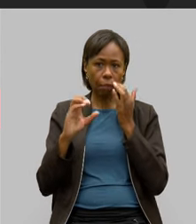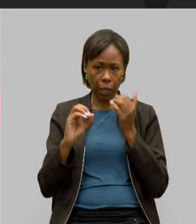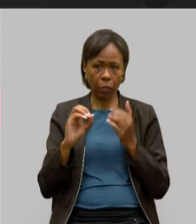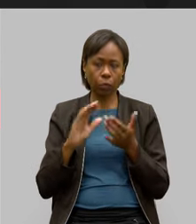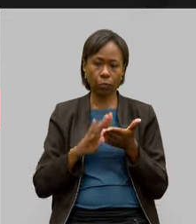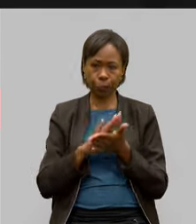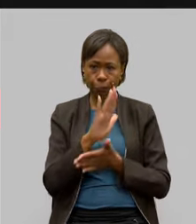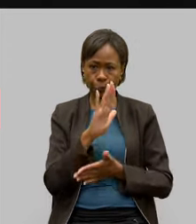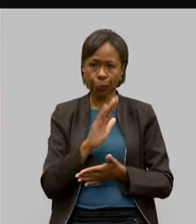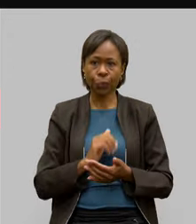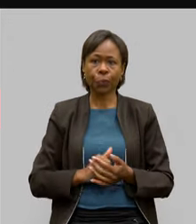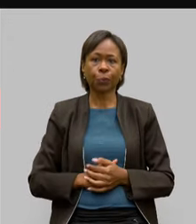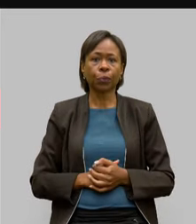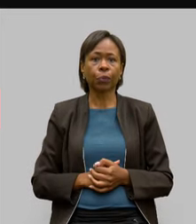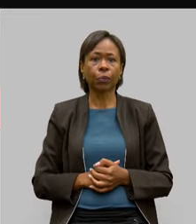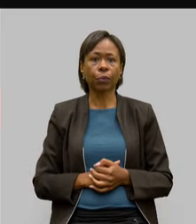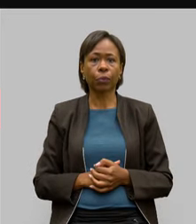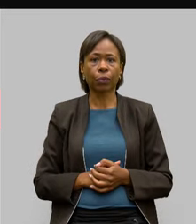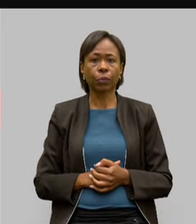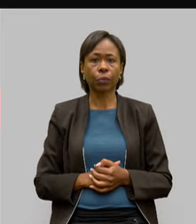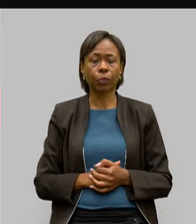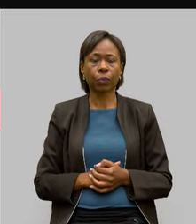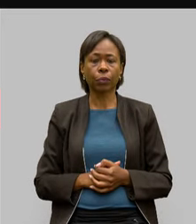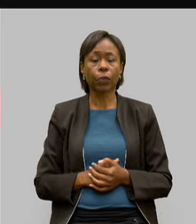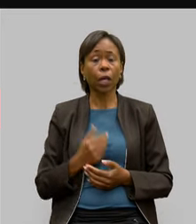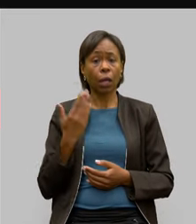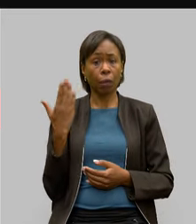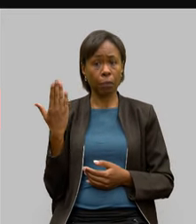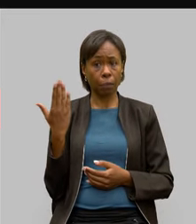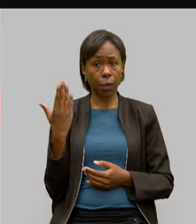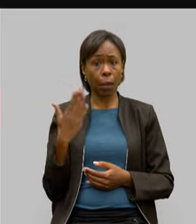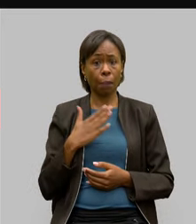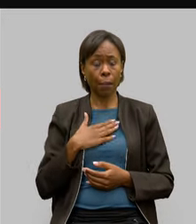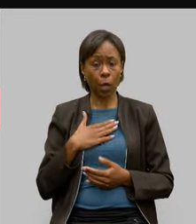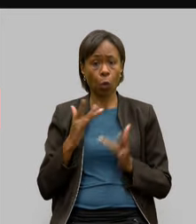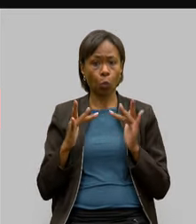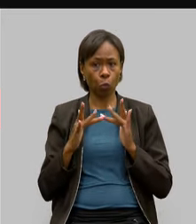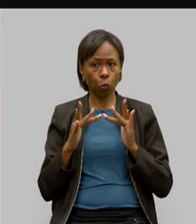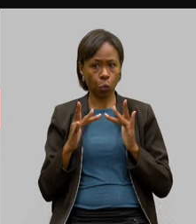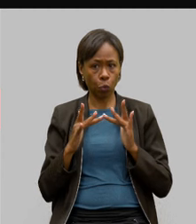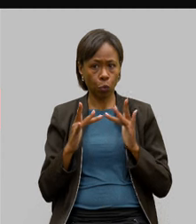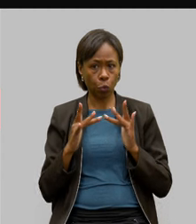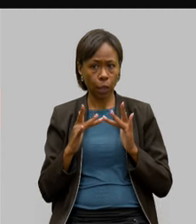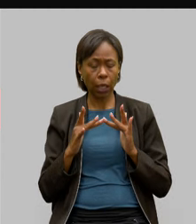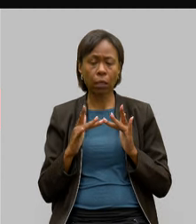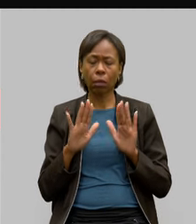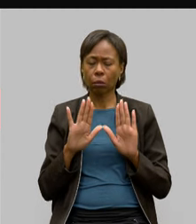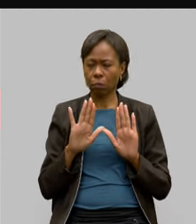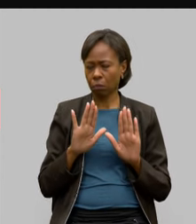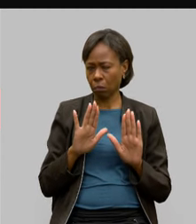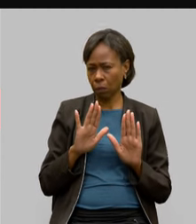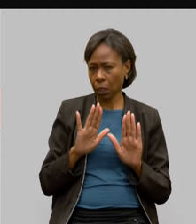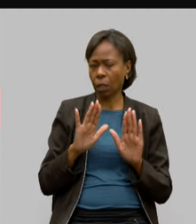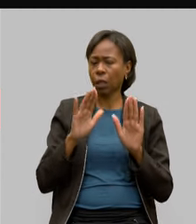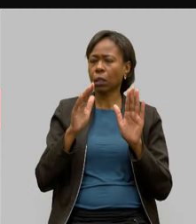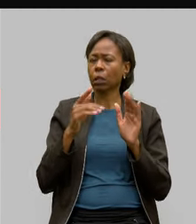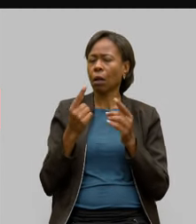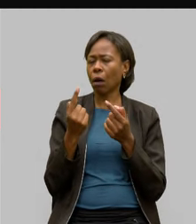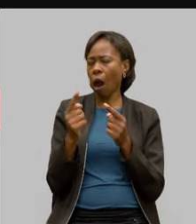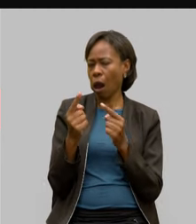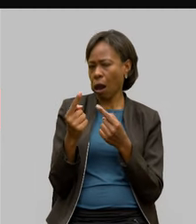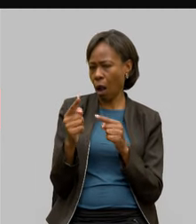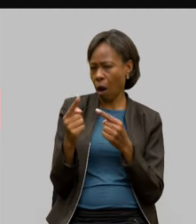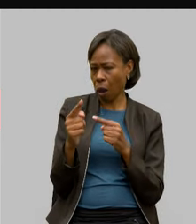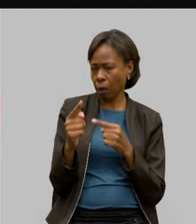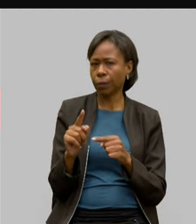próximo por favor vou deixar meu e-mail aqui mas eu queria ainda deixar alguns recados né algumas algumas provocações né